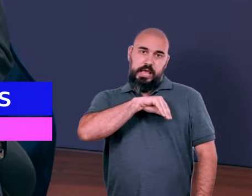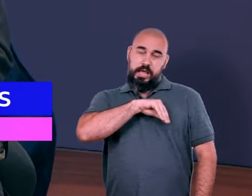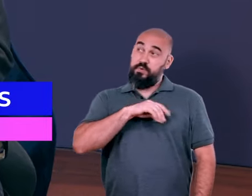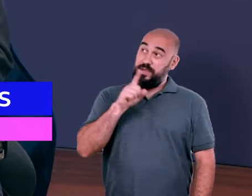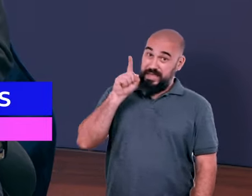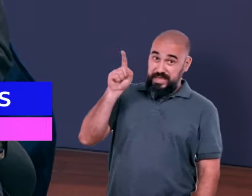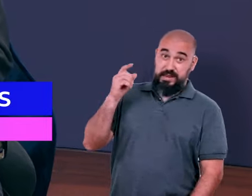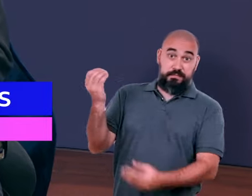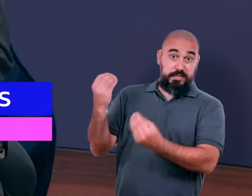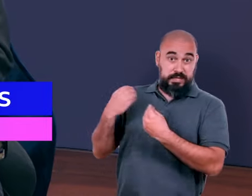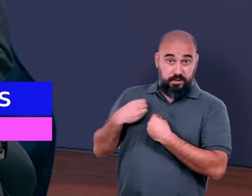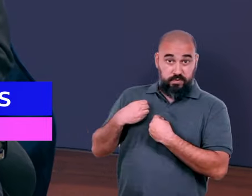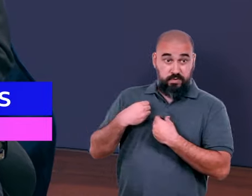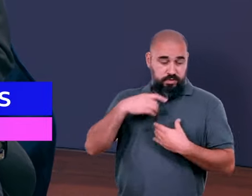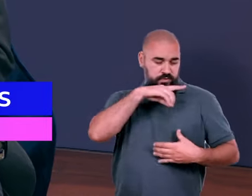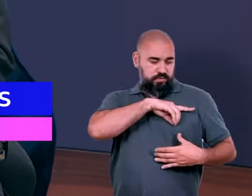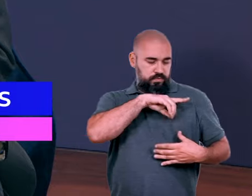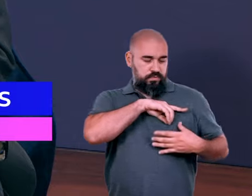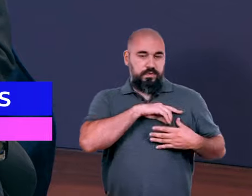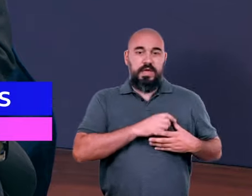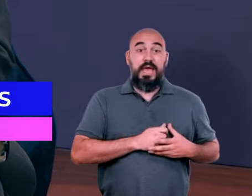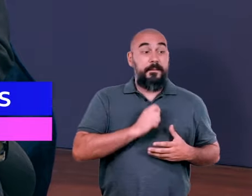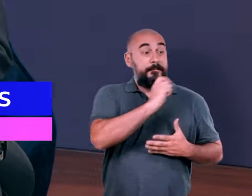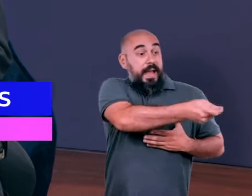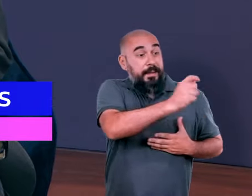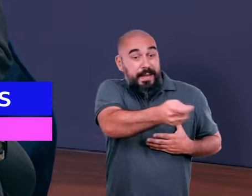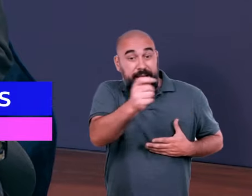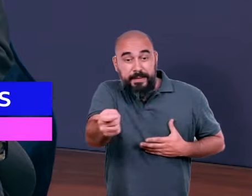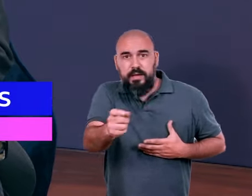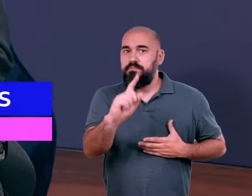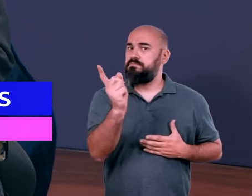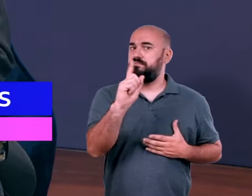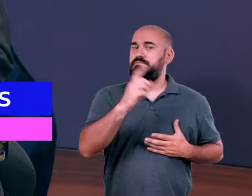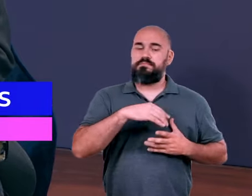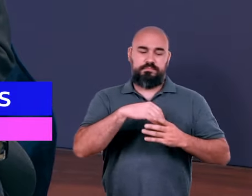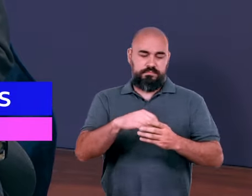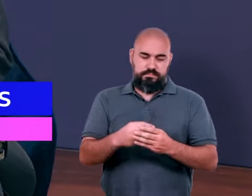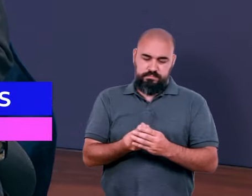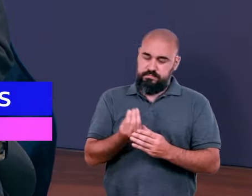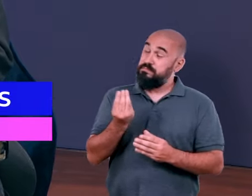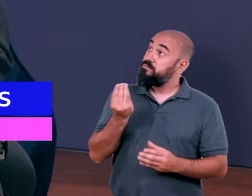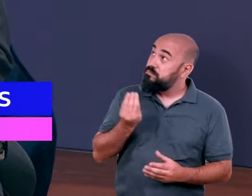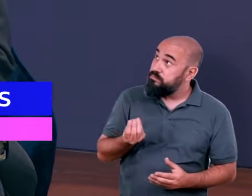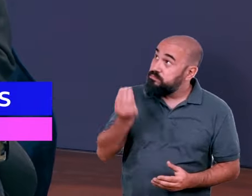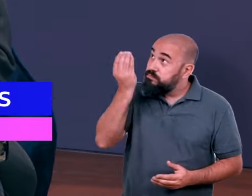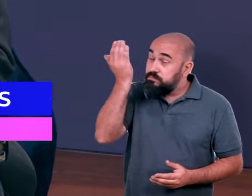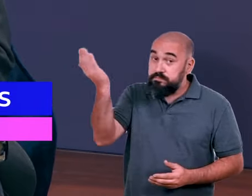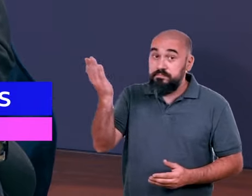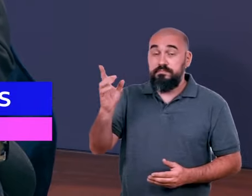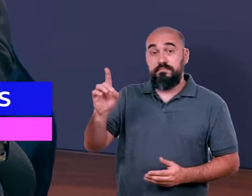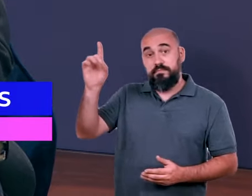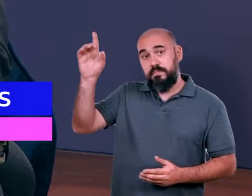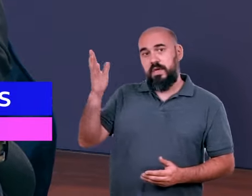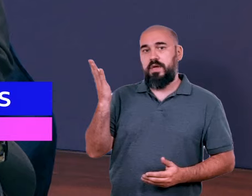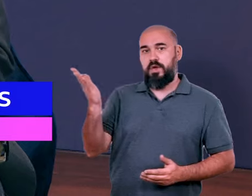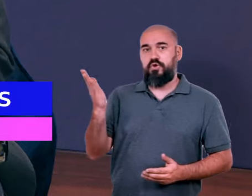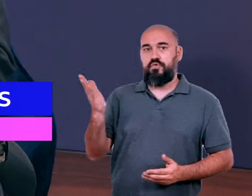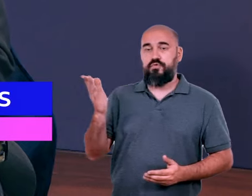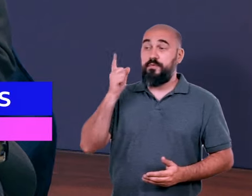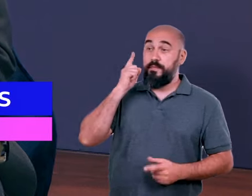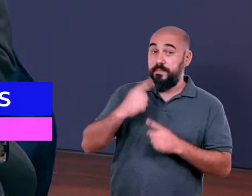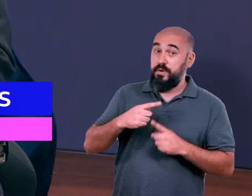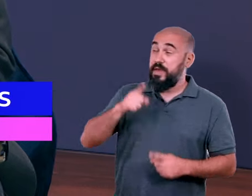qualquer coisa, sabe? Eu tenho sido testemunha do cuidado que o Senhor tem tido, porque Ele tem